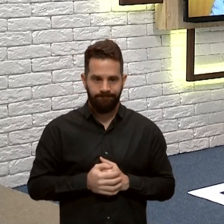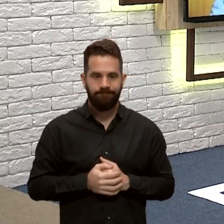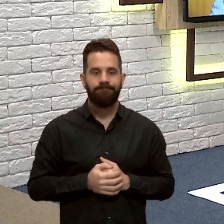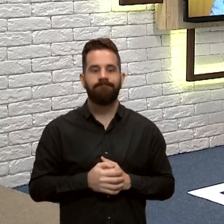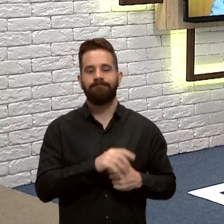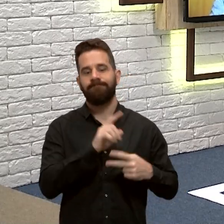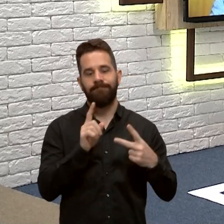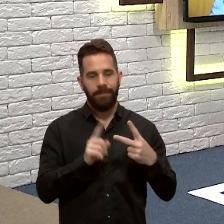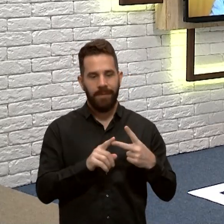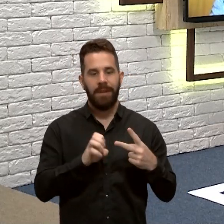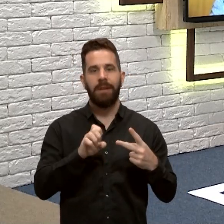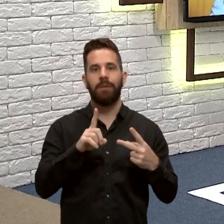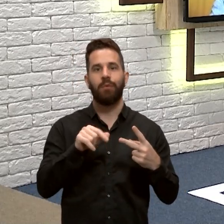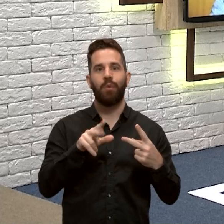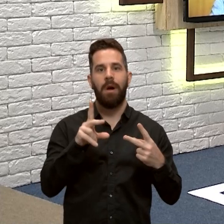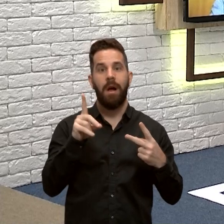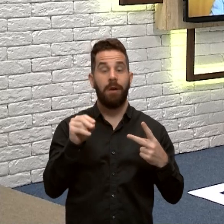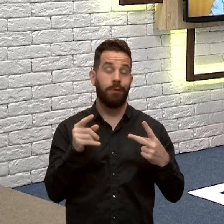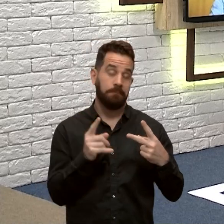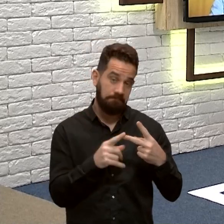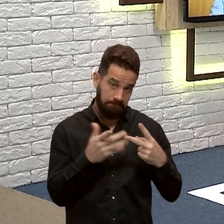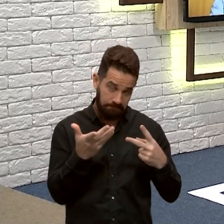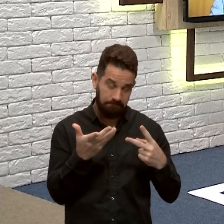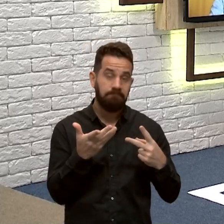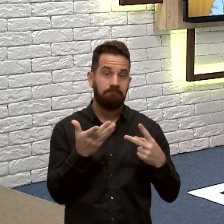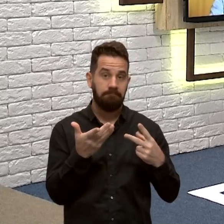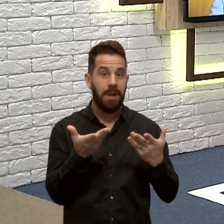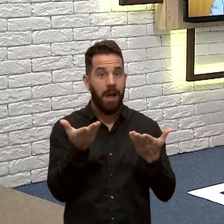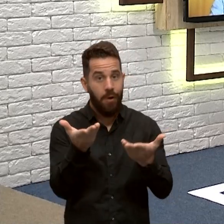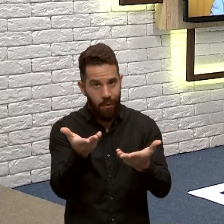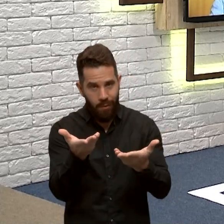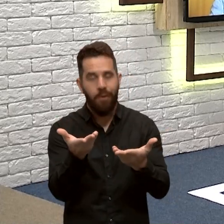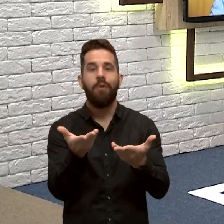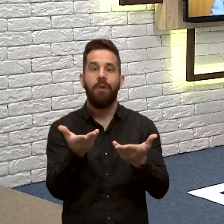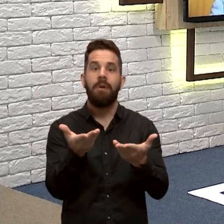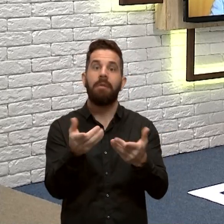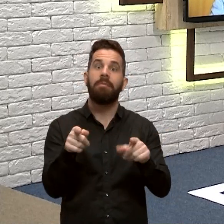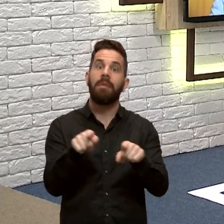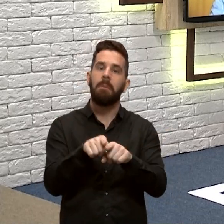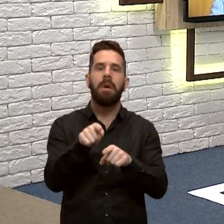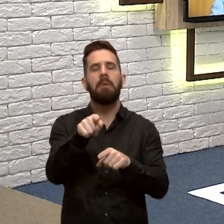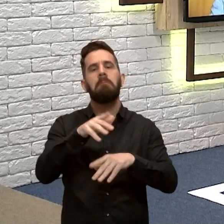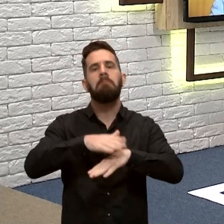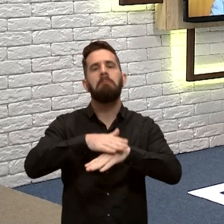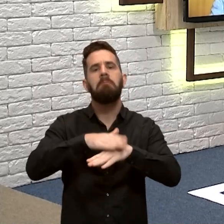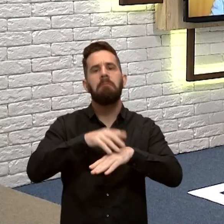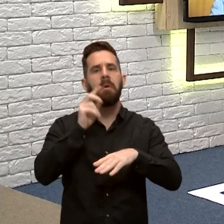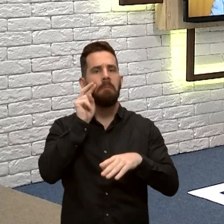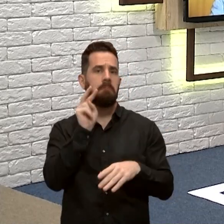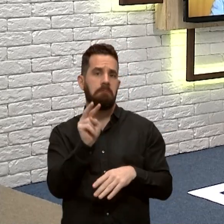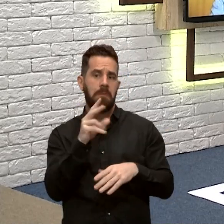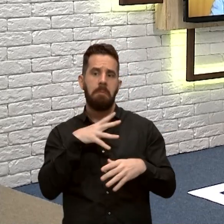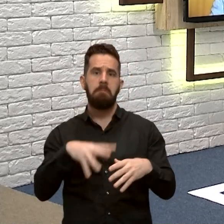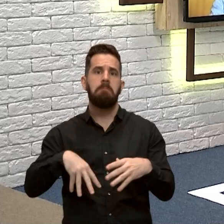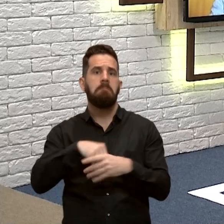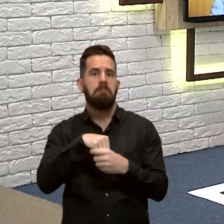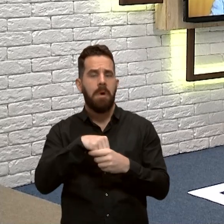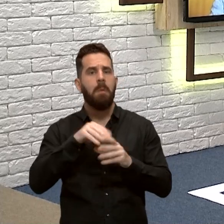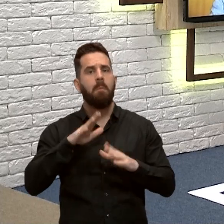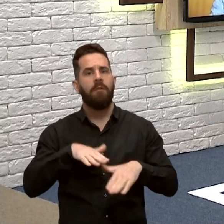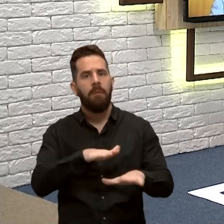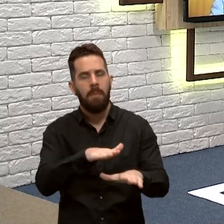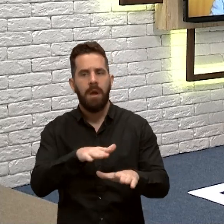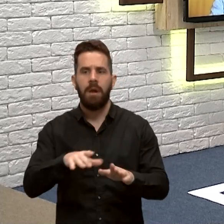agora. Eduardo, queria que você também fizesse essa avaliação, né? Você que faz parte também de diferentes movimentos, né, de defesa